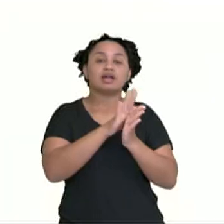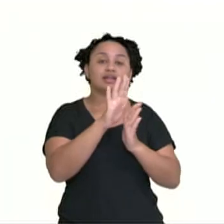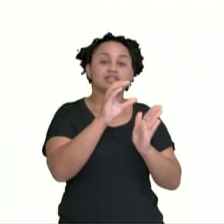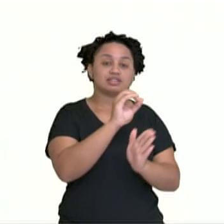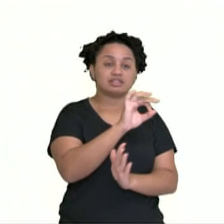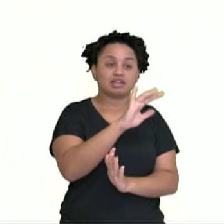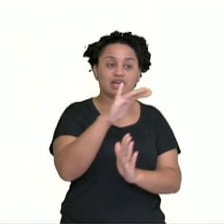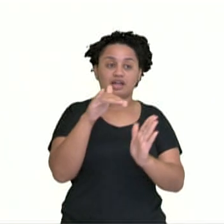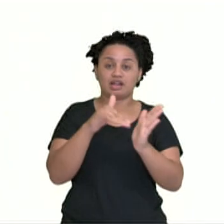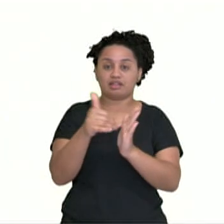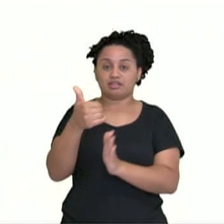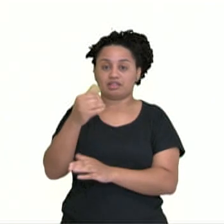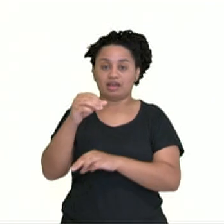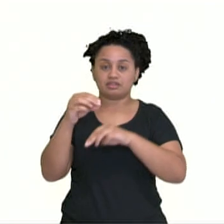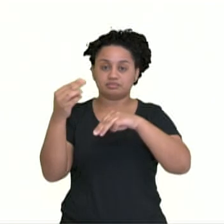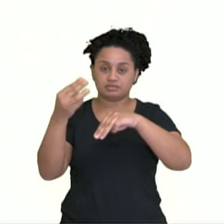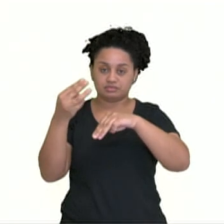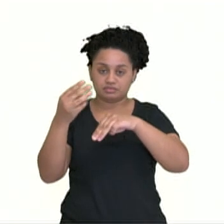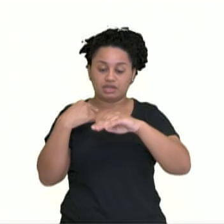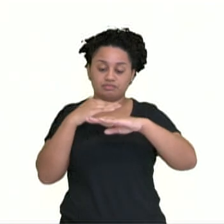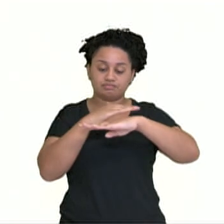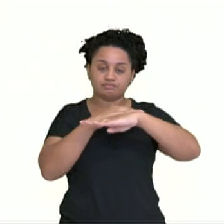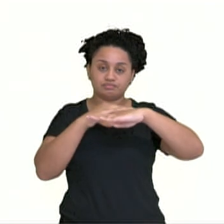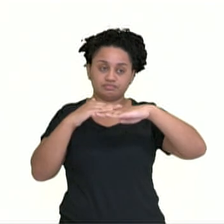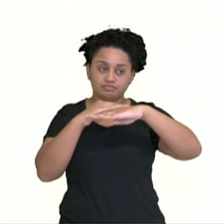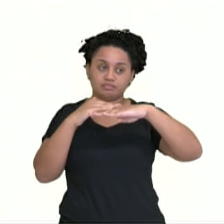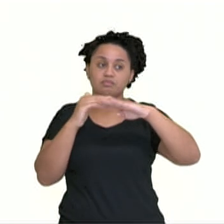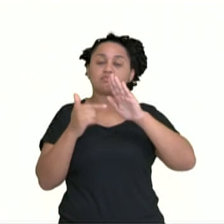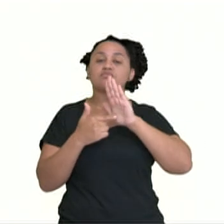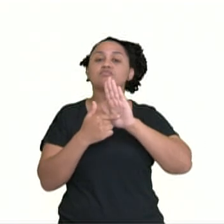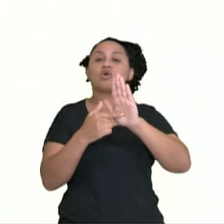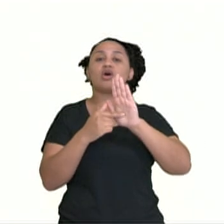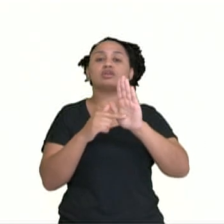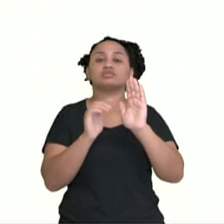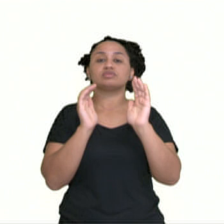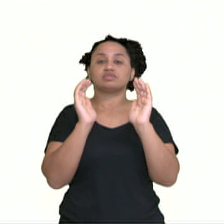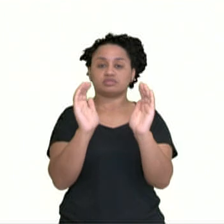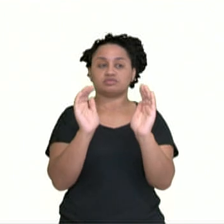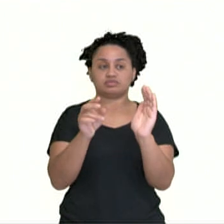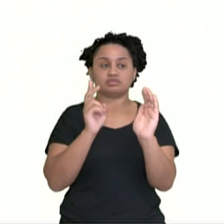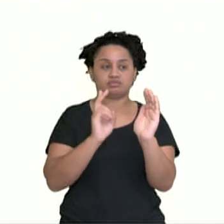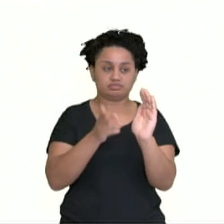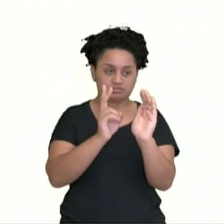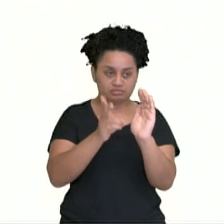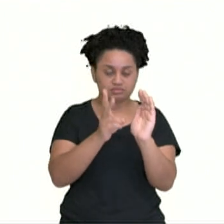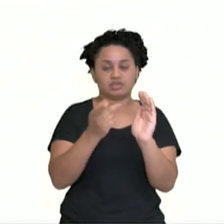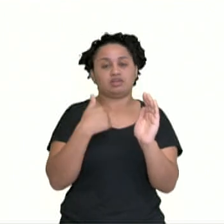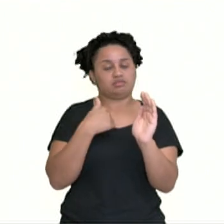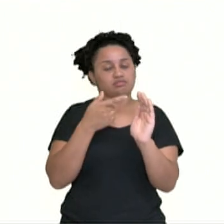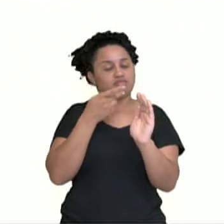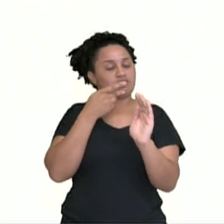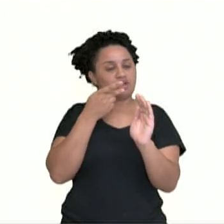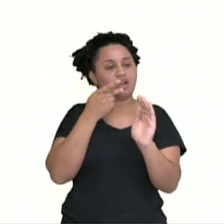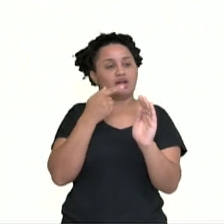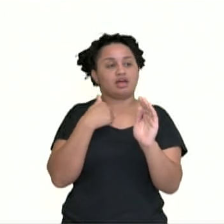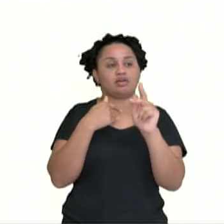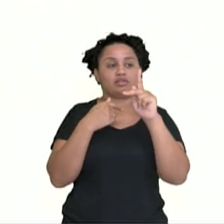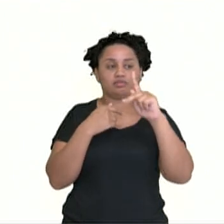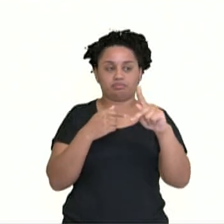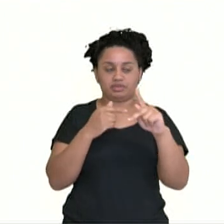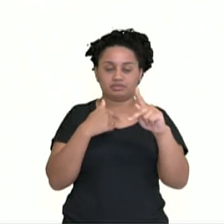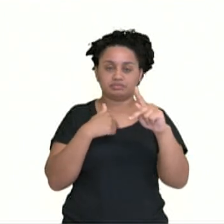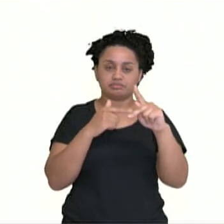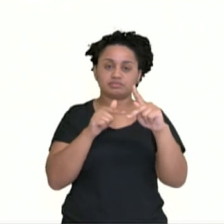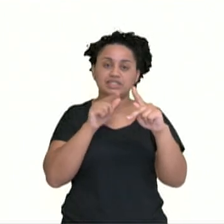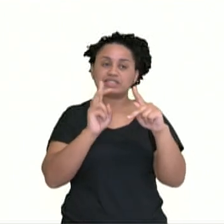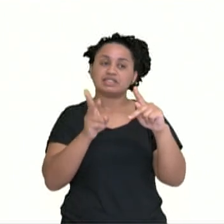0 a 10 metros cúbicos, a reta representa uma função constante, falei para você. O P